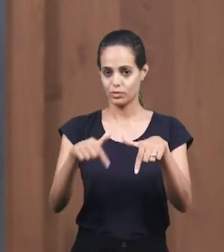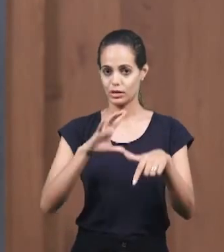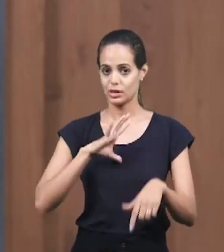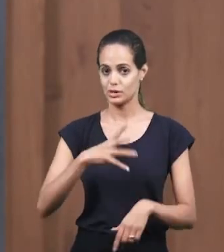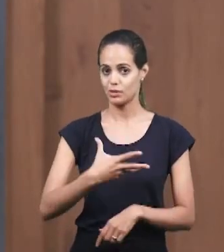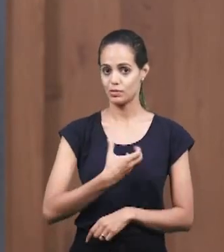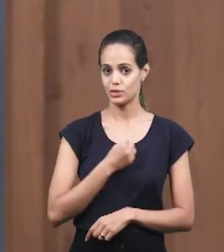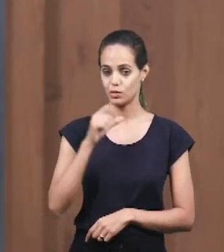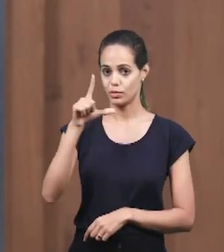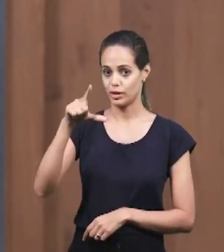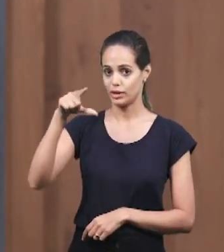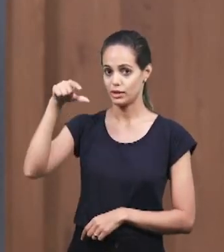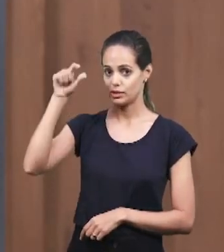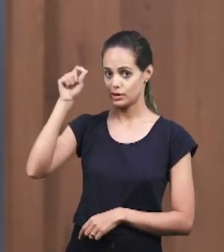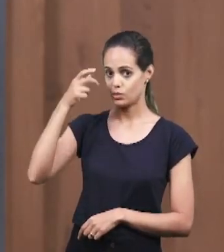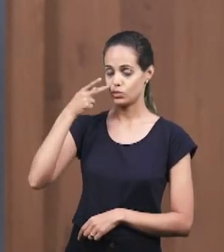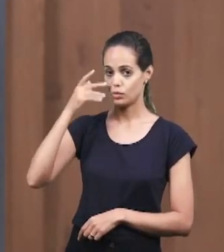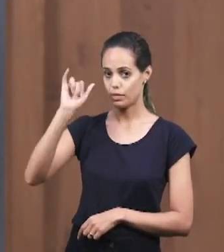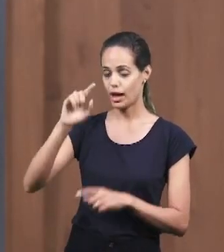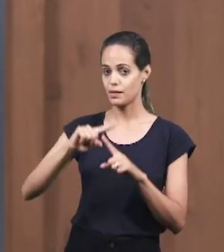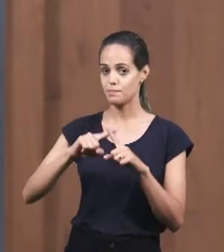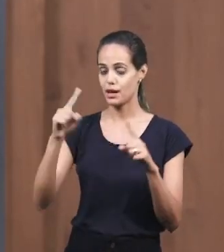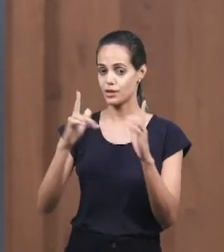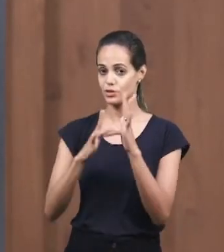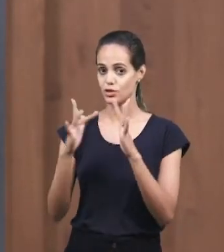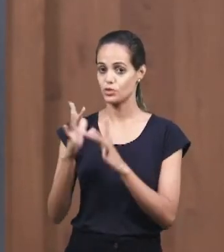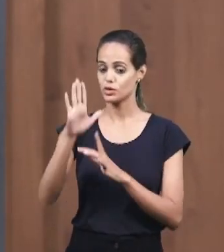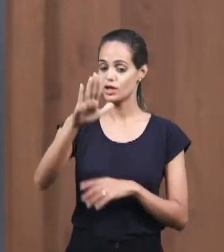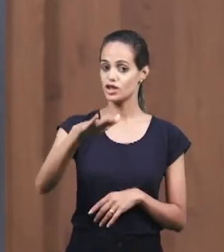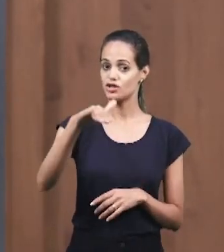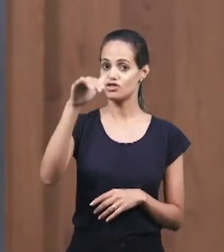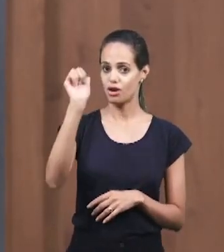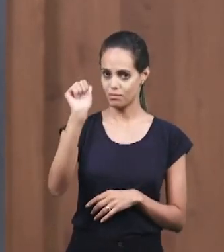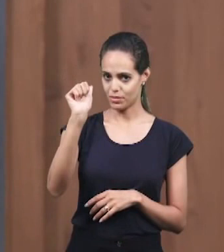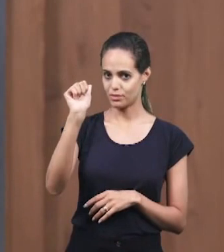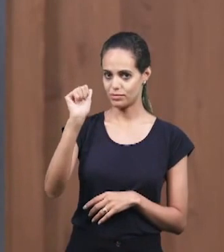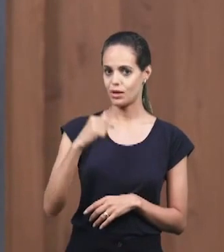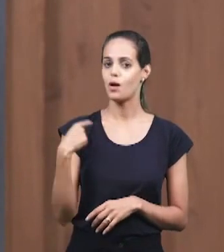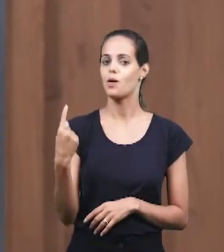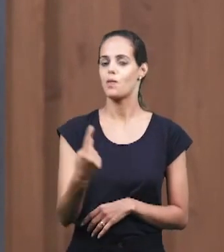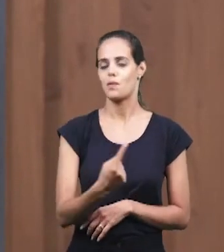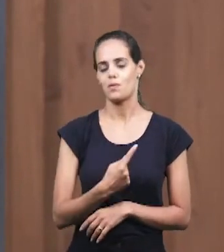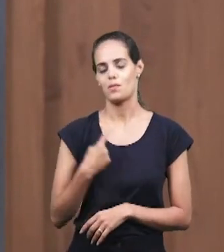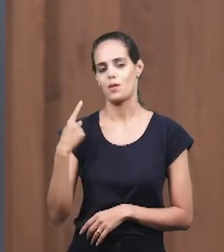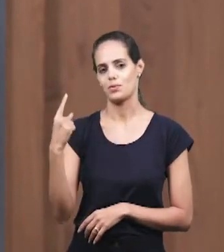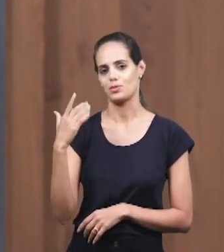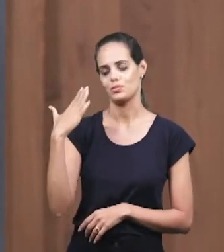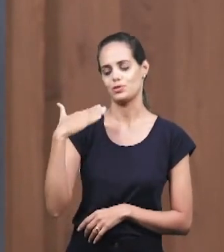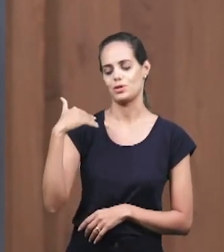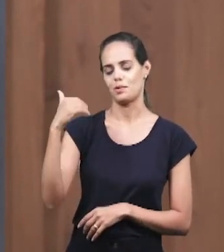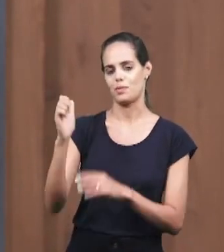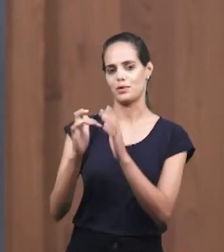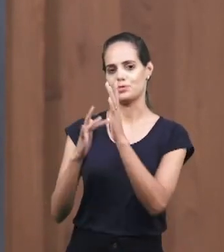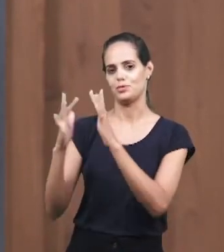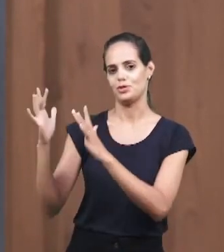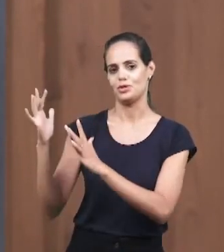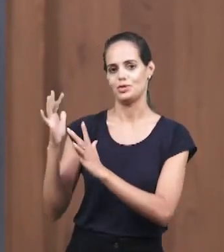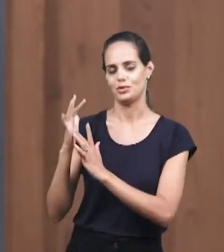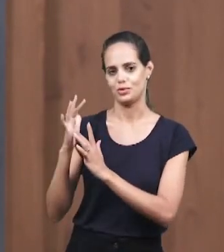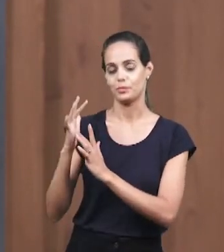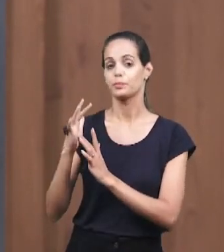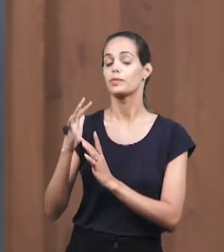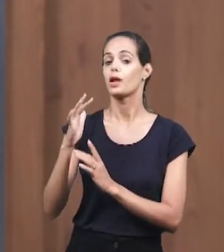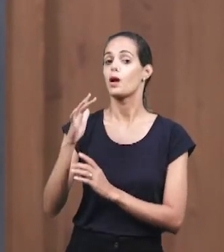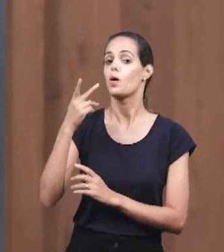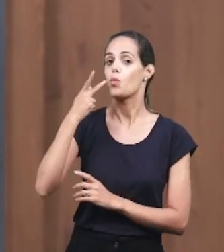do Pai, mas é um chamado do Filho. Jesus é quem nos chama e somos chamados em Jesus, né? Eleitos em Jesus